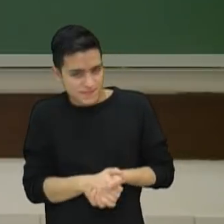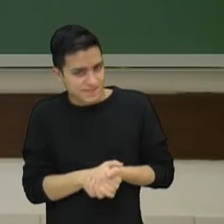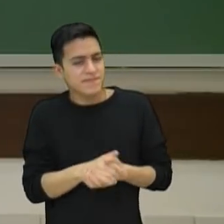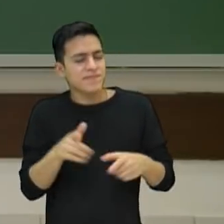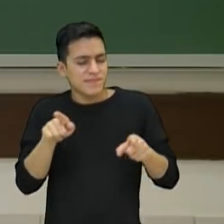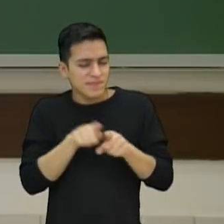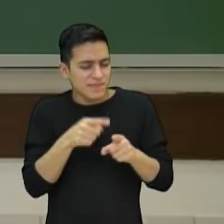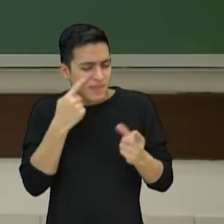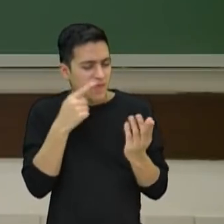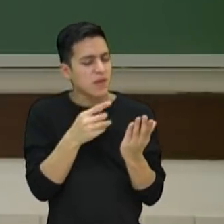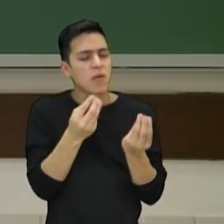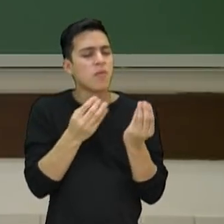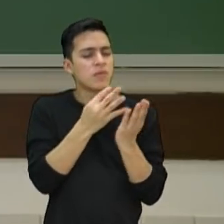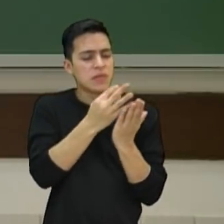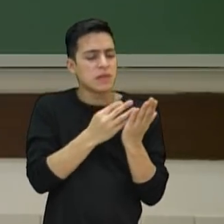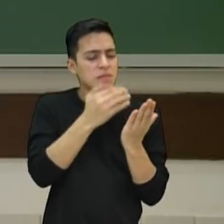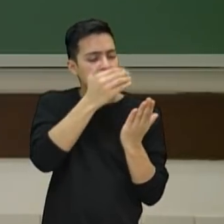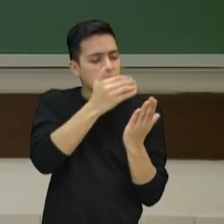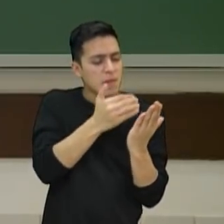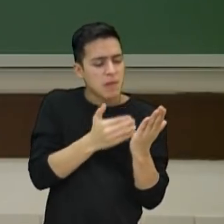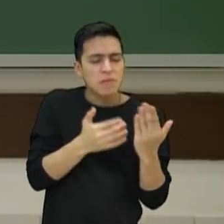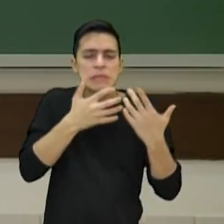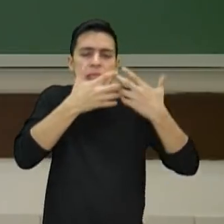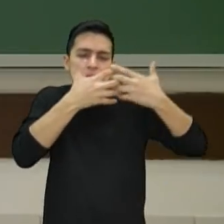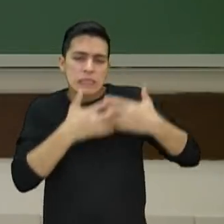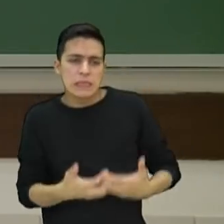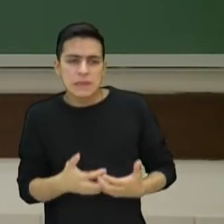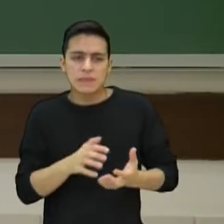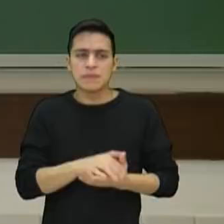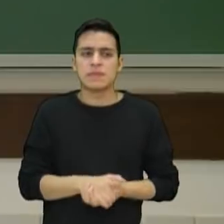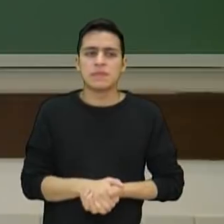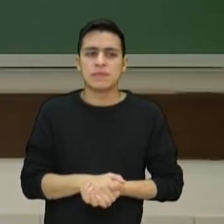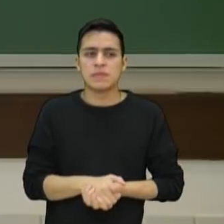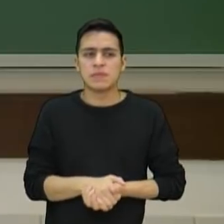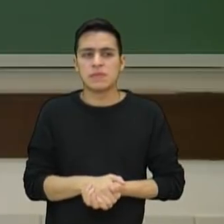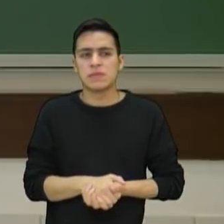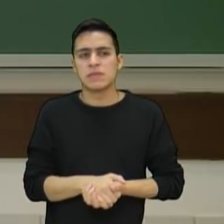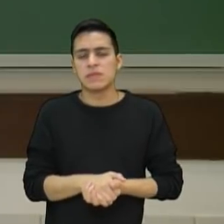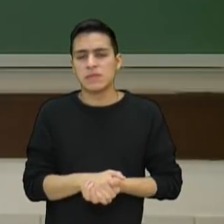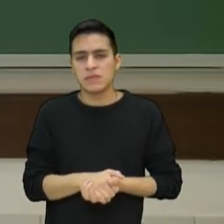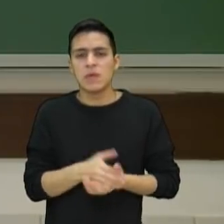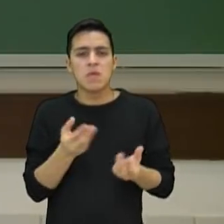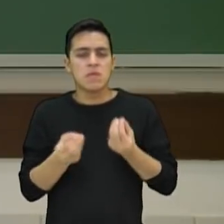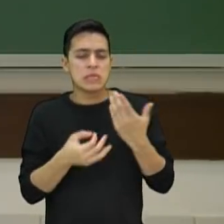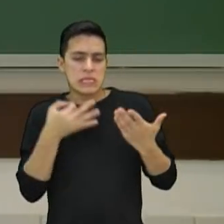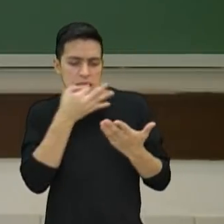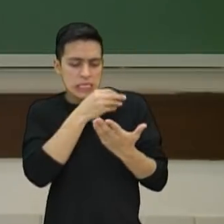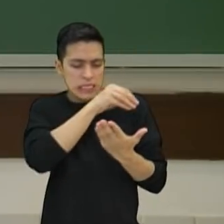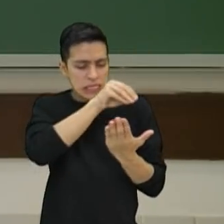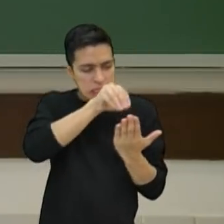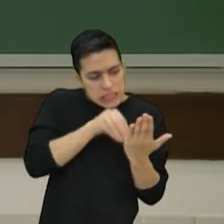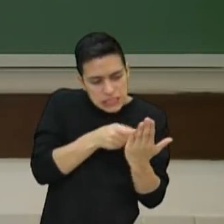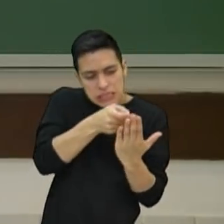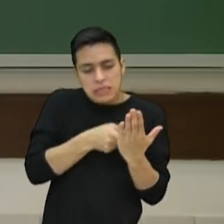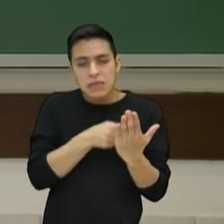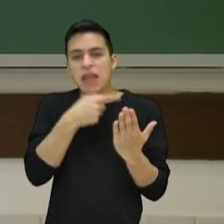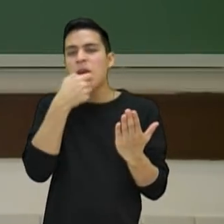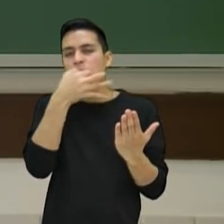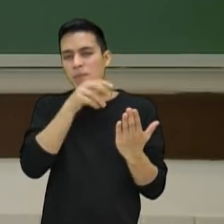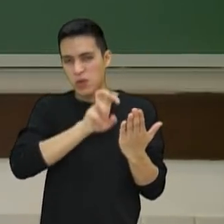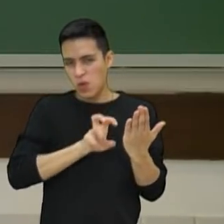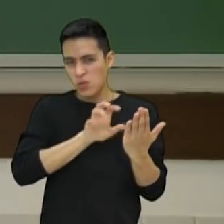a progressão textual que o texto, né? Que é essa progressão textual argumentativa que vai dar uma opinião a respeito